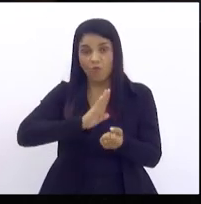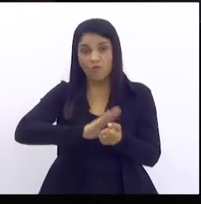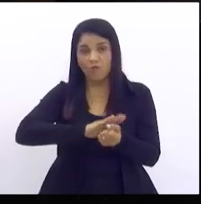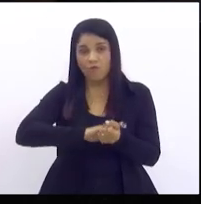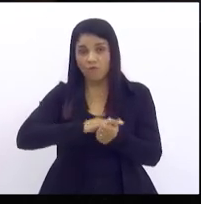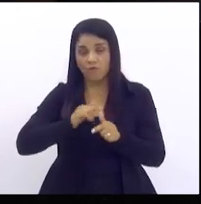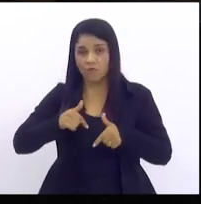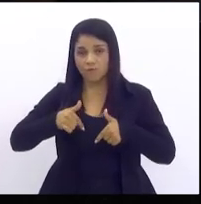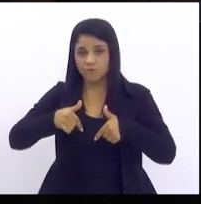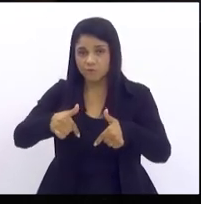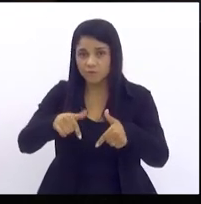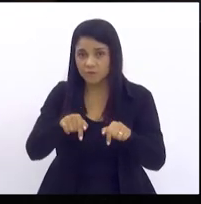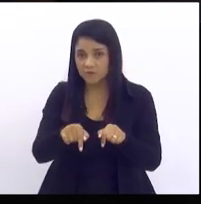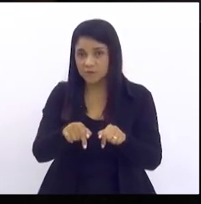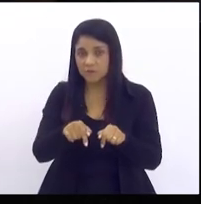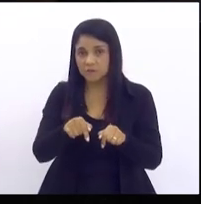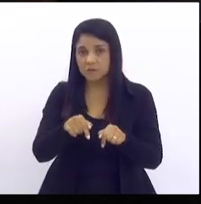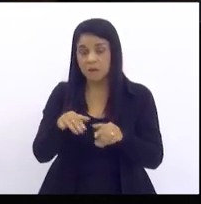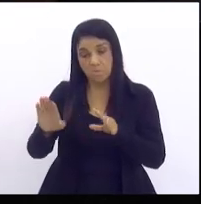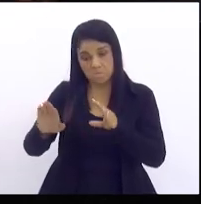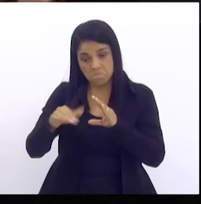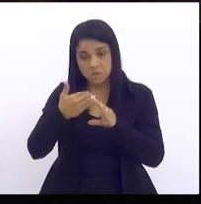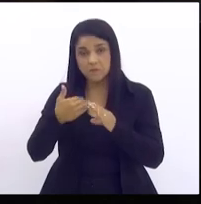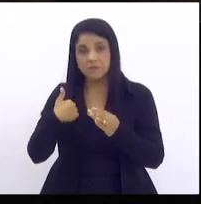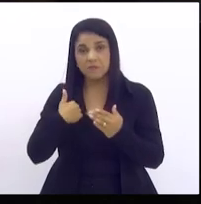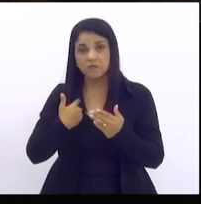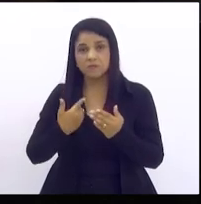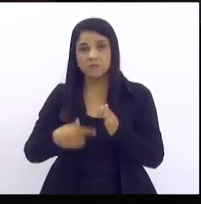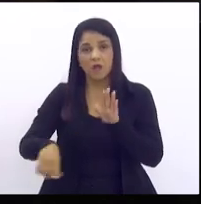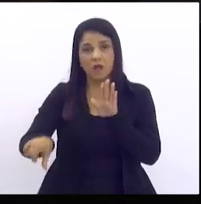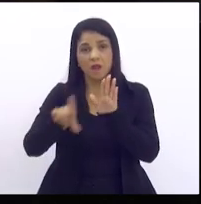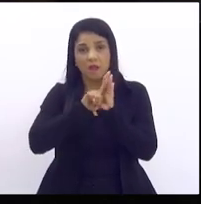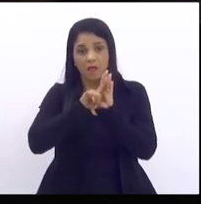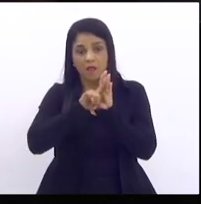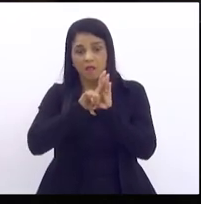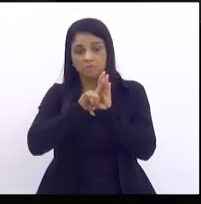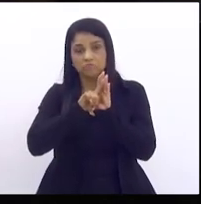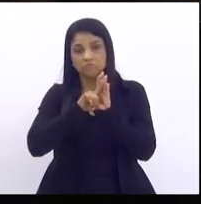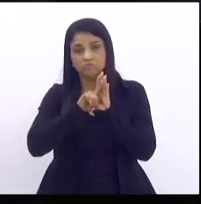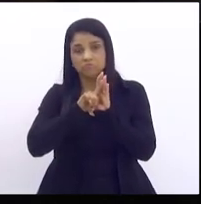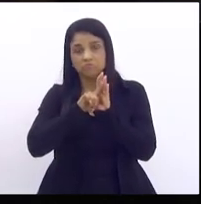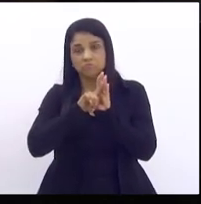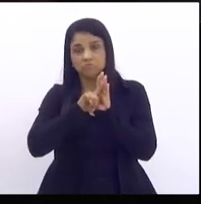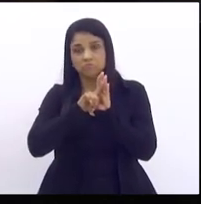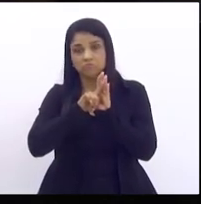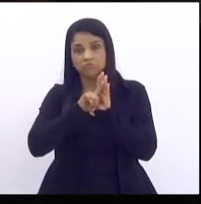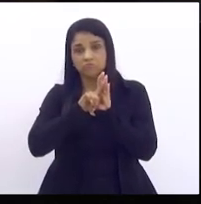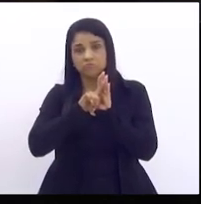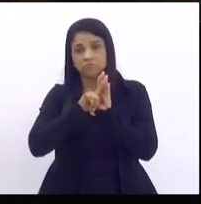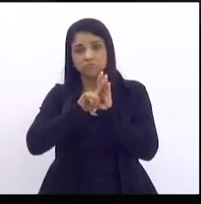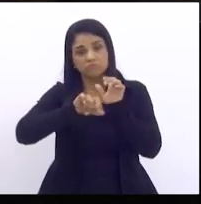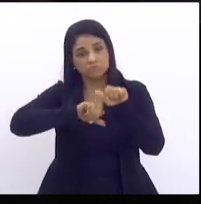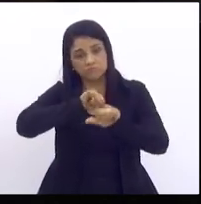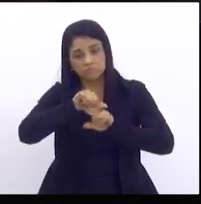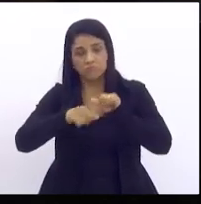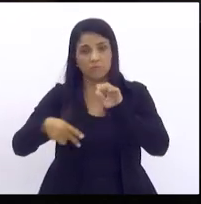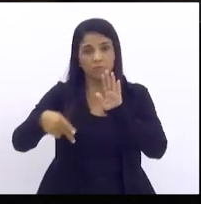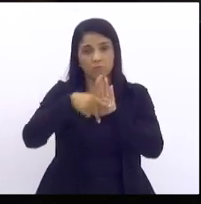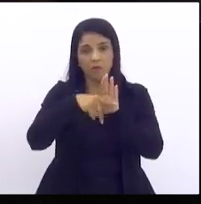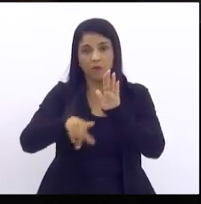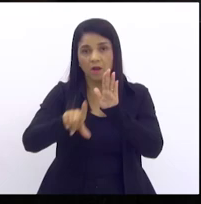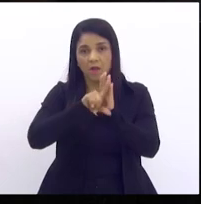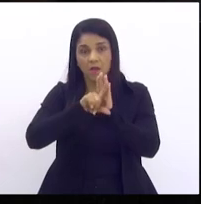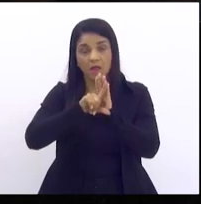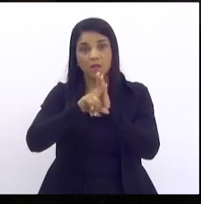iniciativa, é só mandar mensagem para casa. Pega a lei como está, né, transforma em projeto de lei e manda